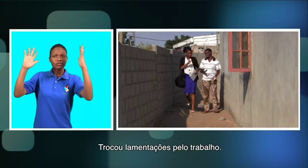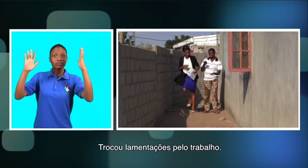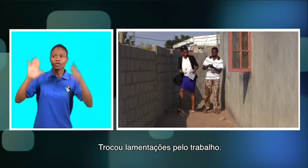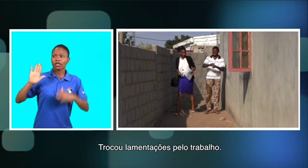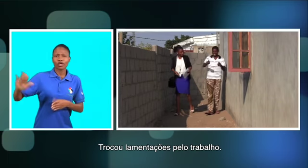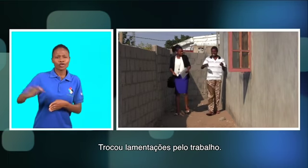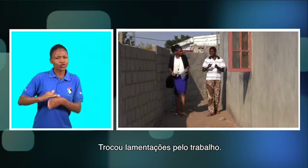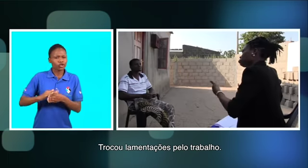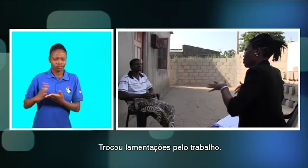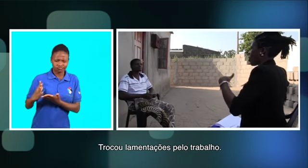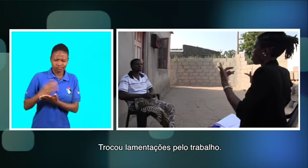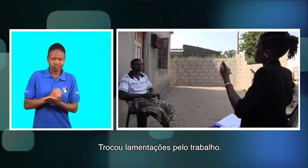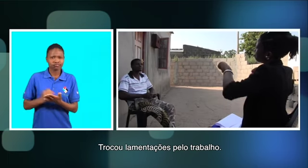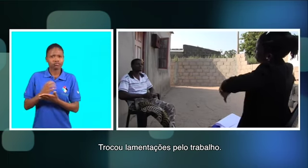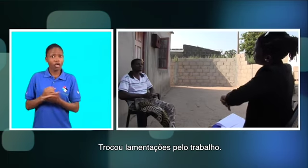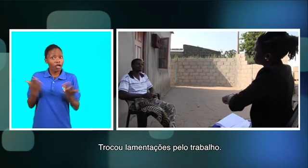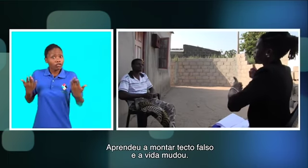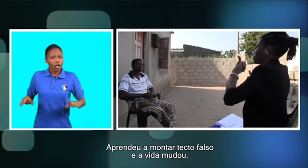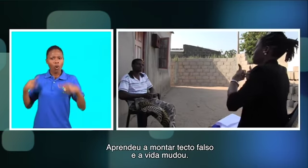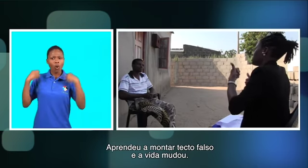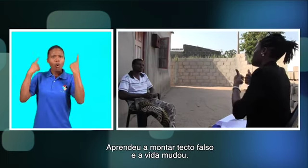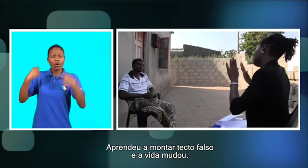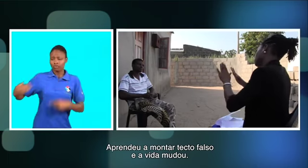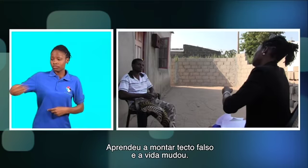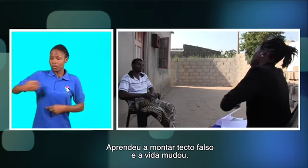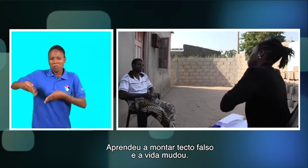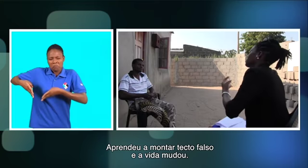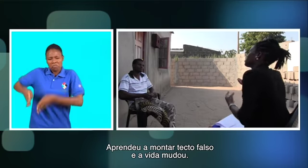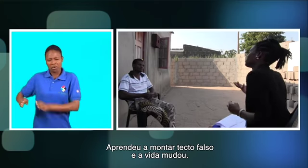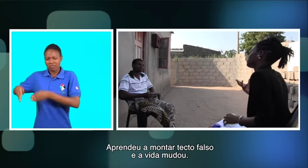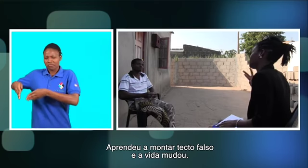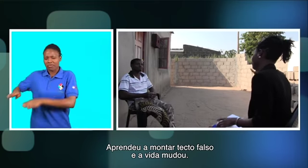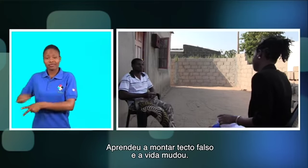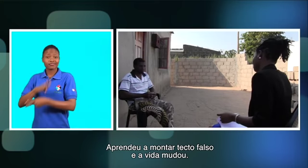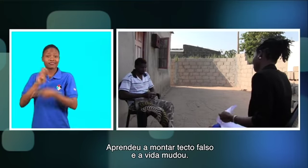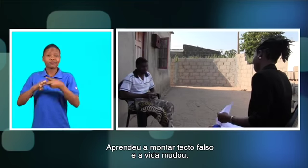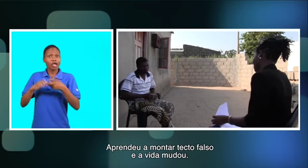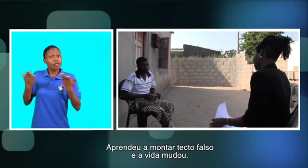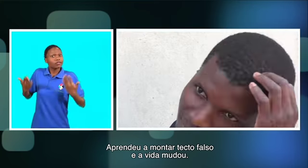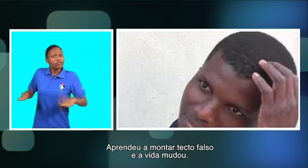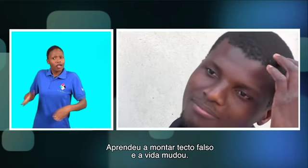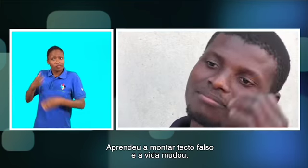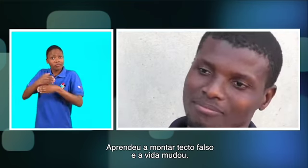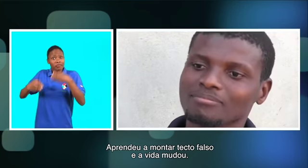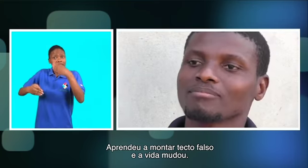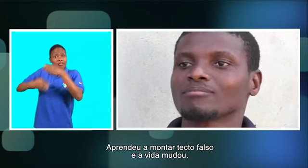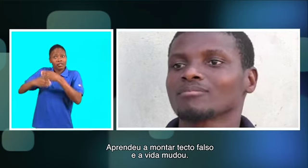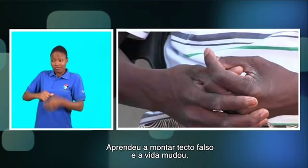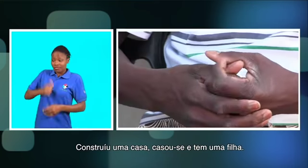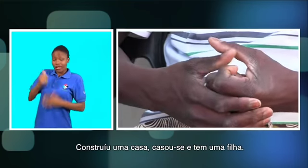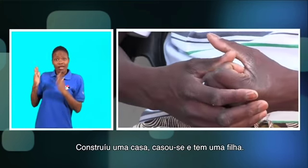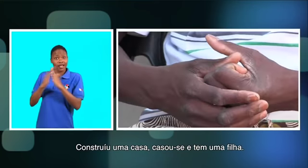lamentações pelo trabalho. Aprendeu a montar teto falso e a vida mudou.